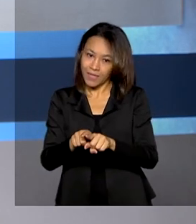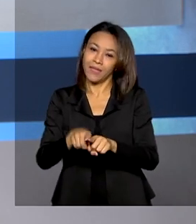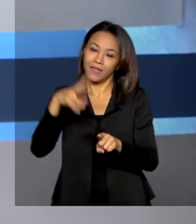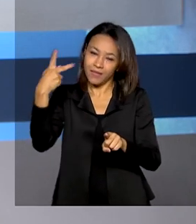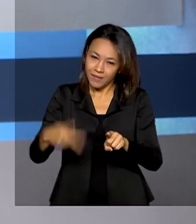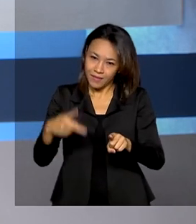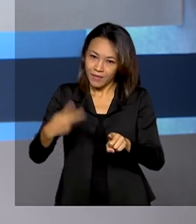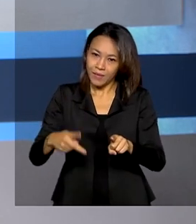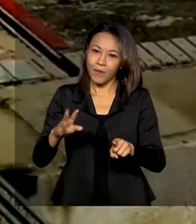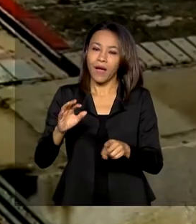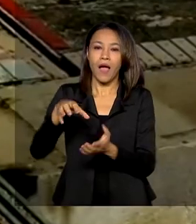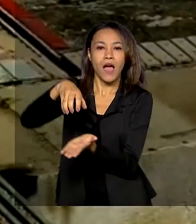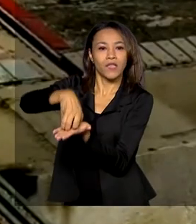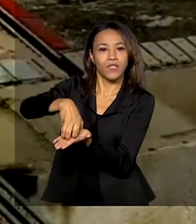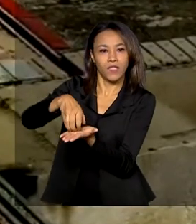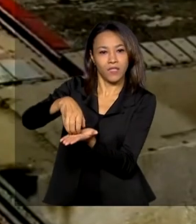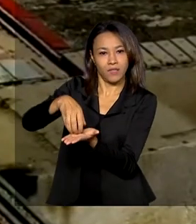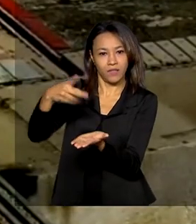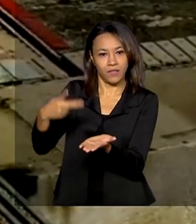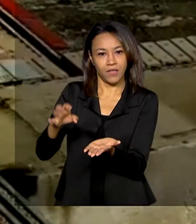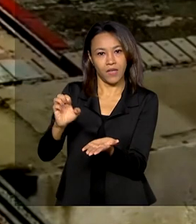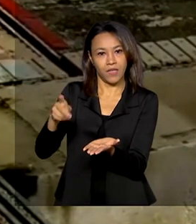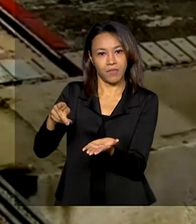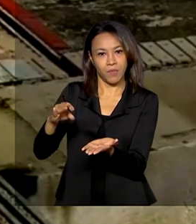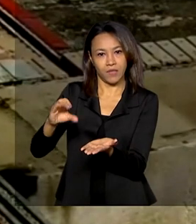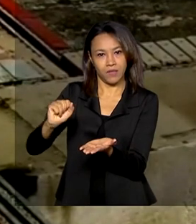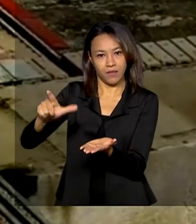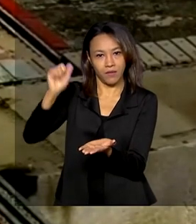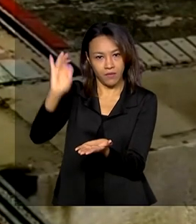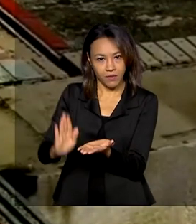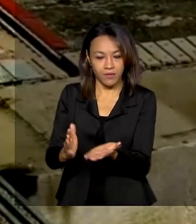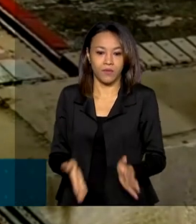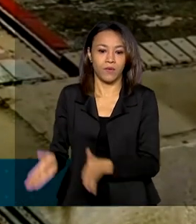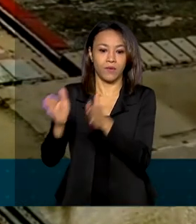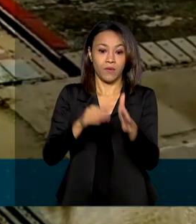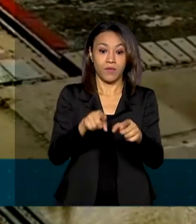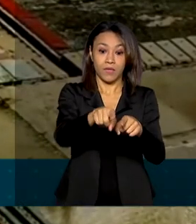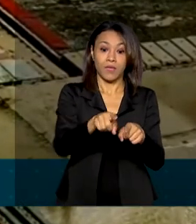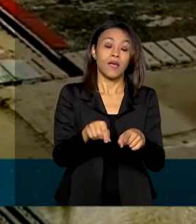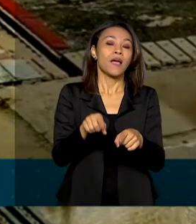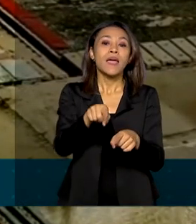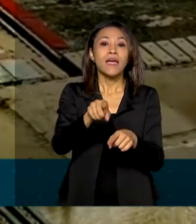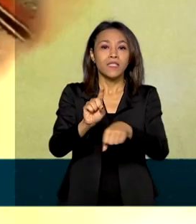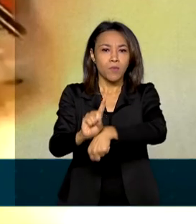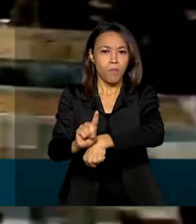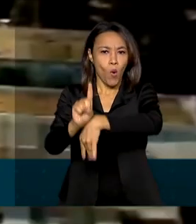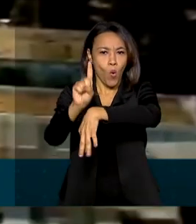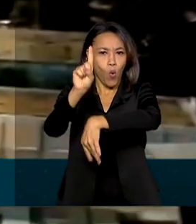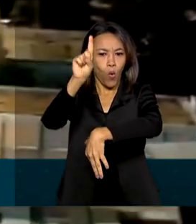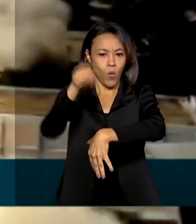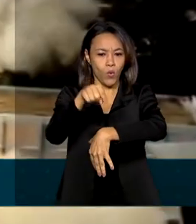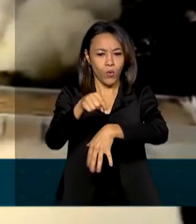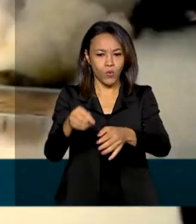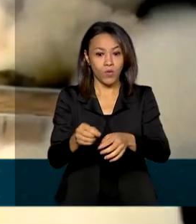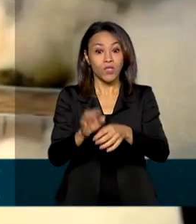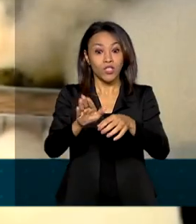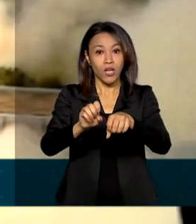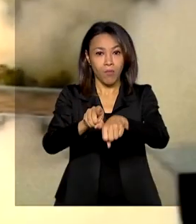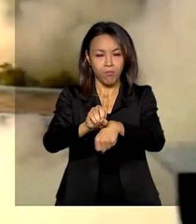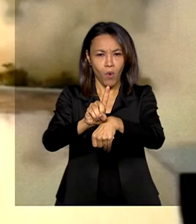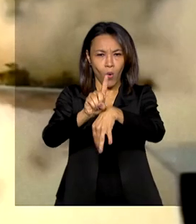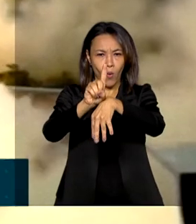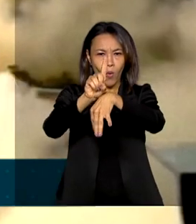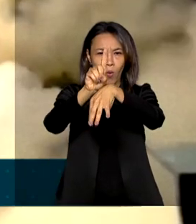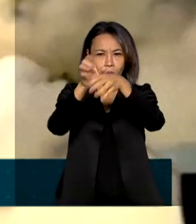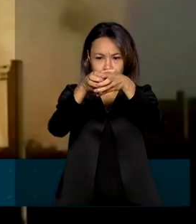Brasileira. Com cerca de 640 quilos, o satélite Amazônia 1 se desprendeu do foguete de